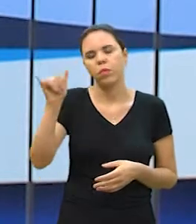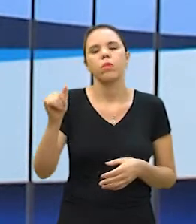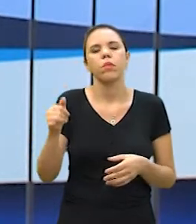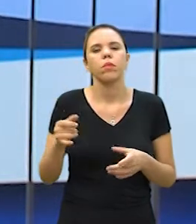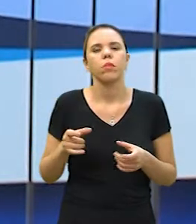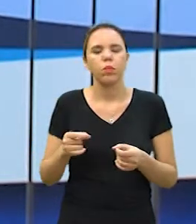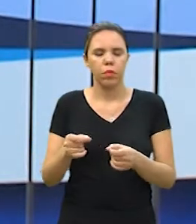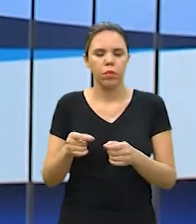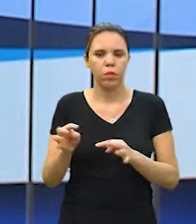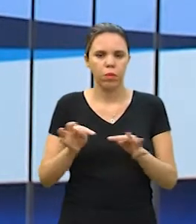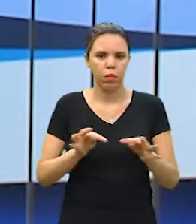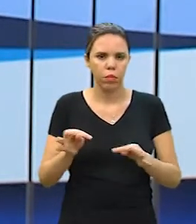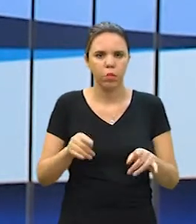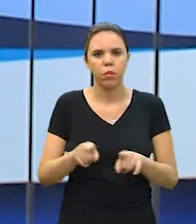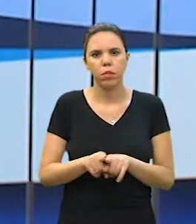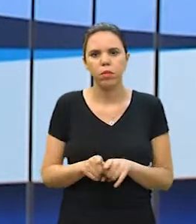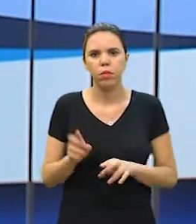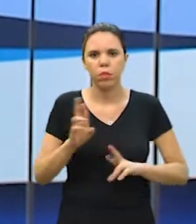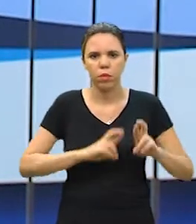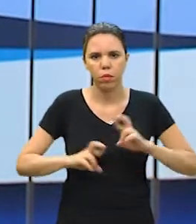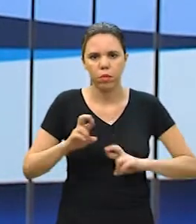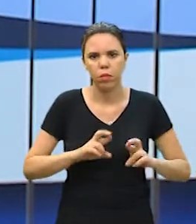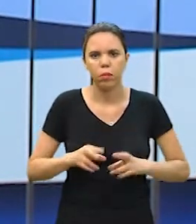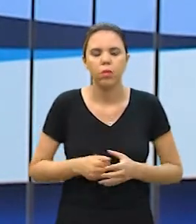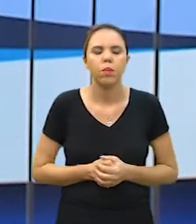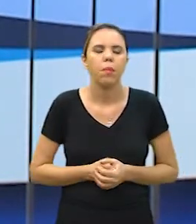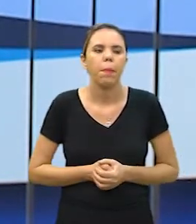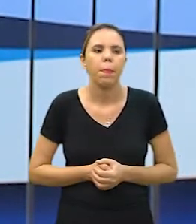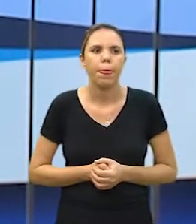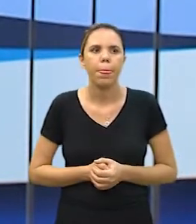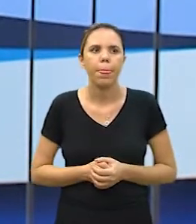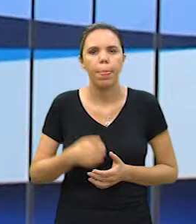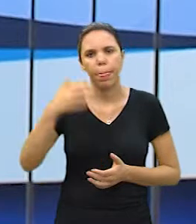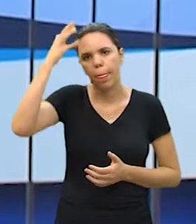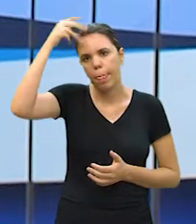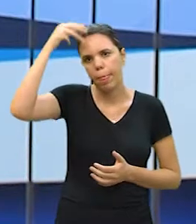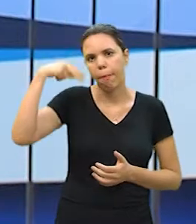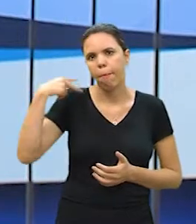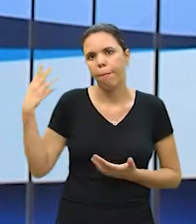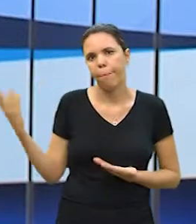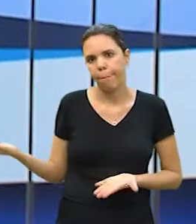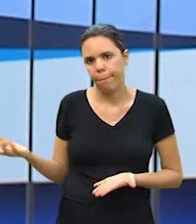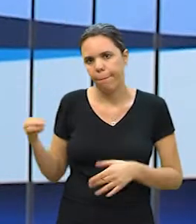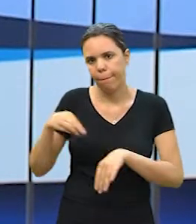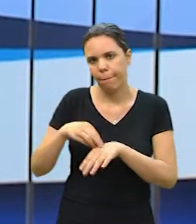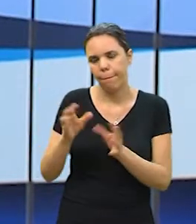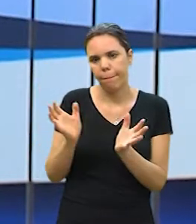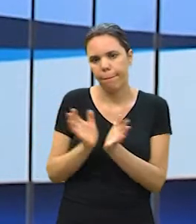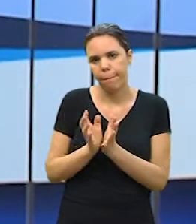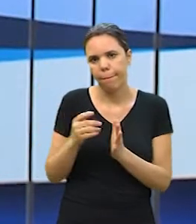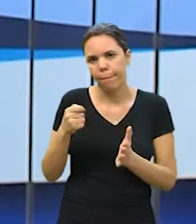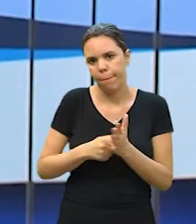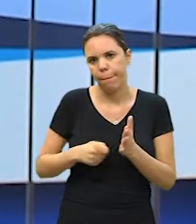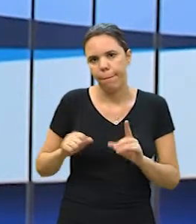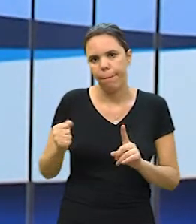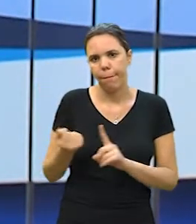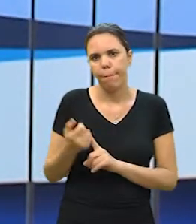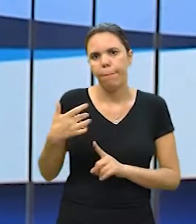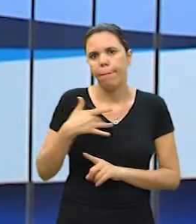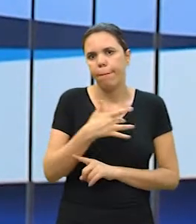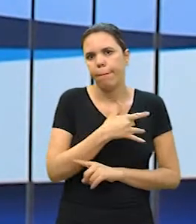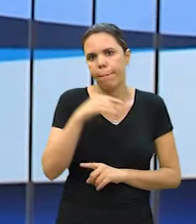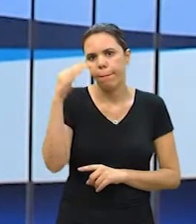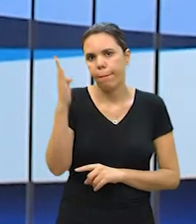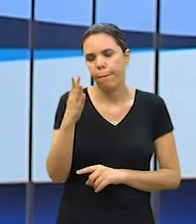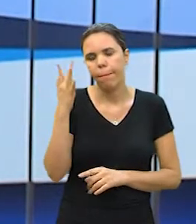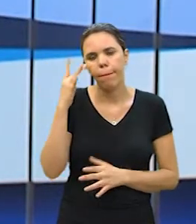e também na realização de exames e depois no tratamento. Vereador Rodrigo da Farmadic, membro da Comissão de Política Social e